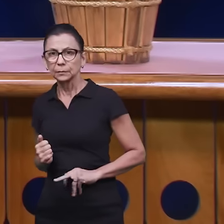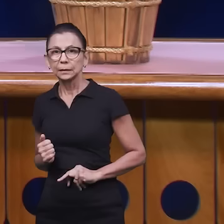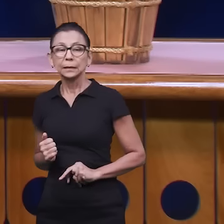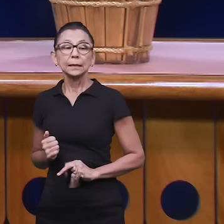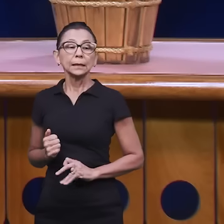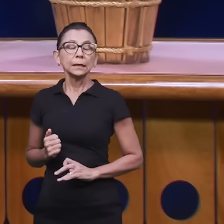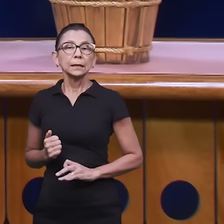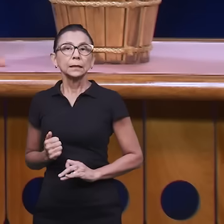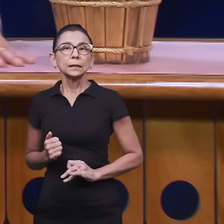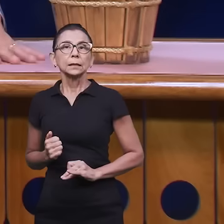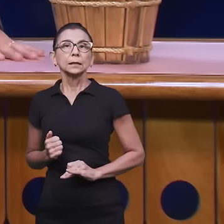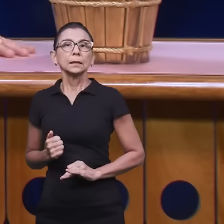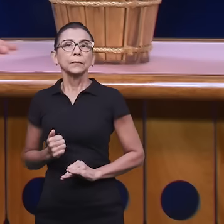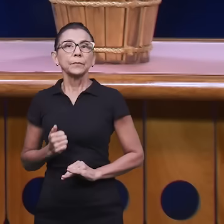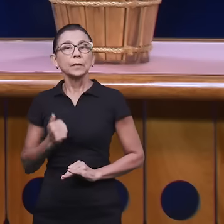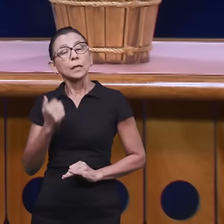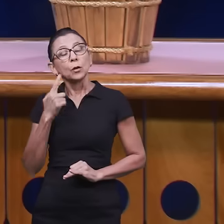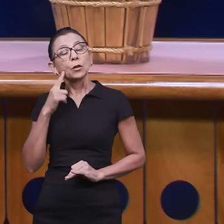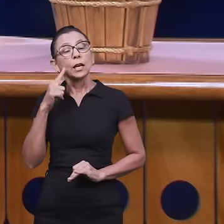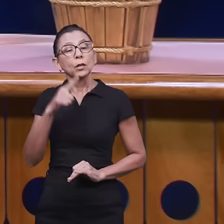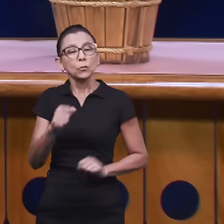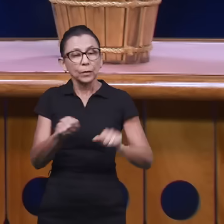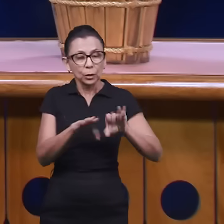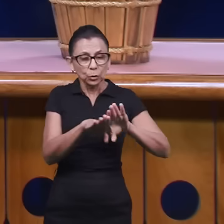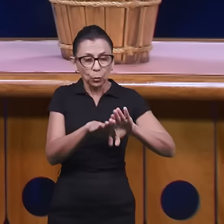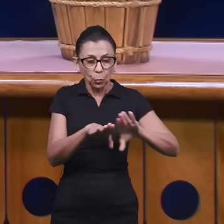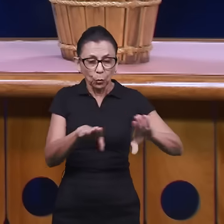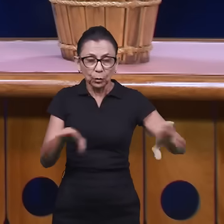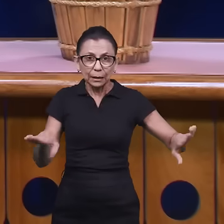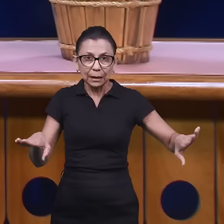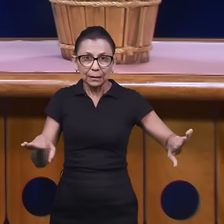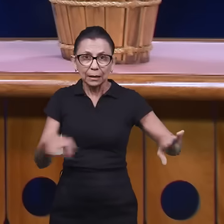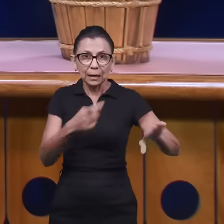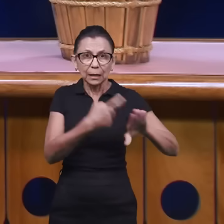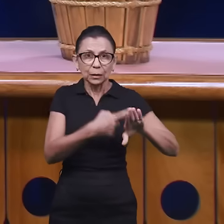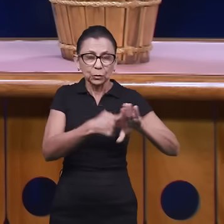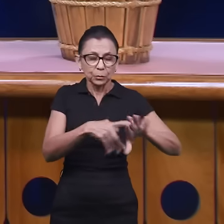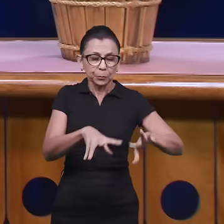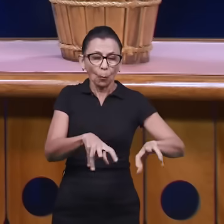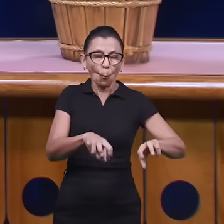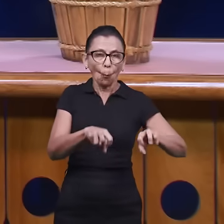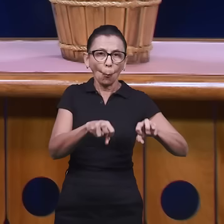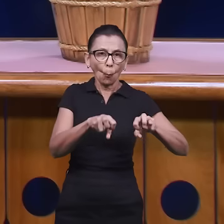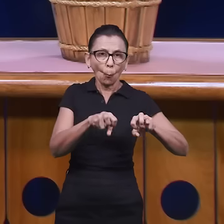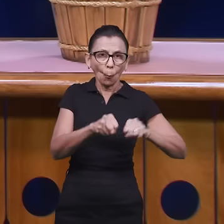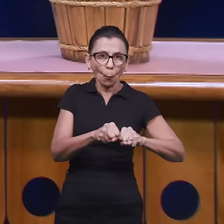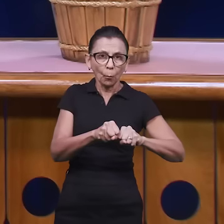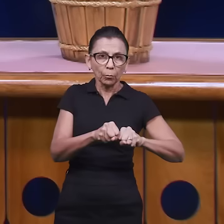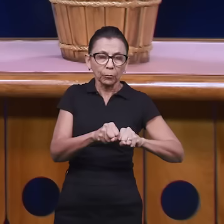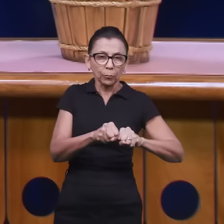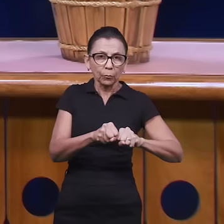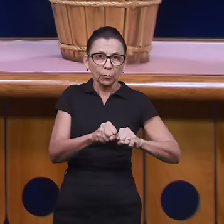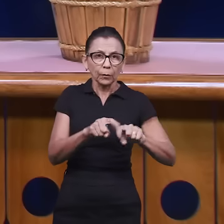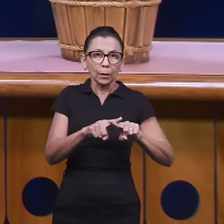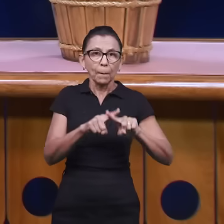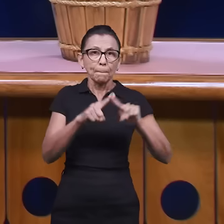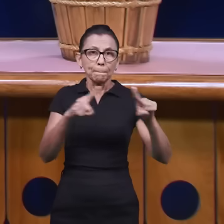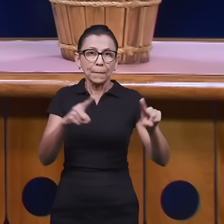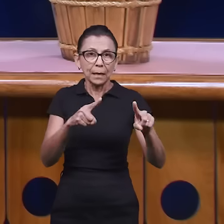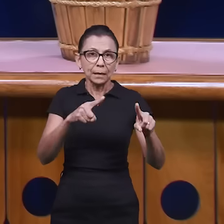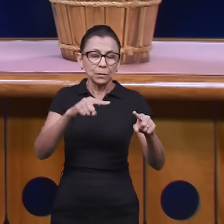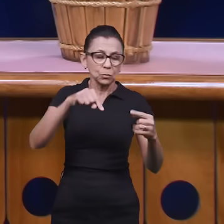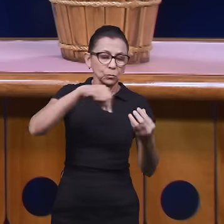que toda a eira esteja seca e o velo cheio de água,